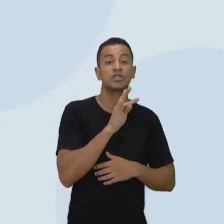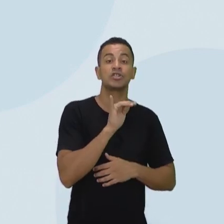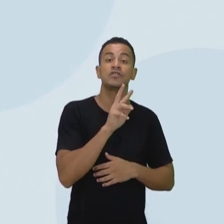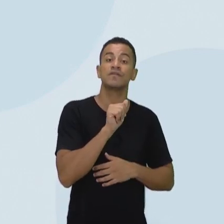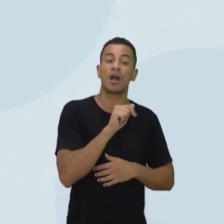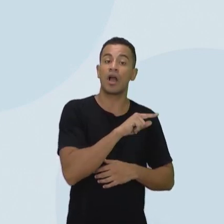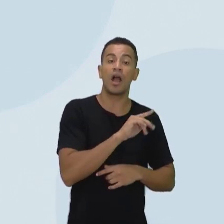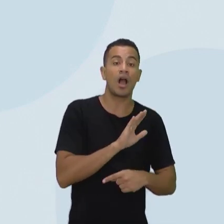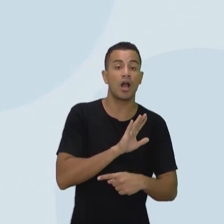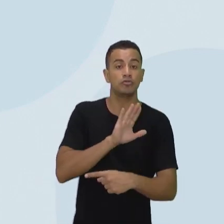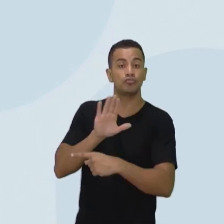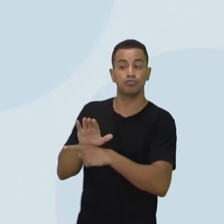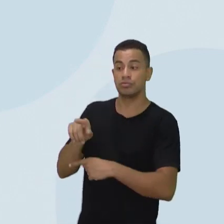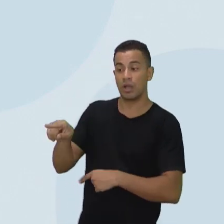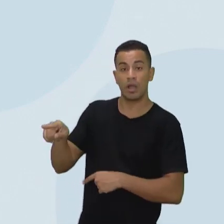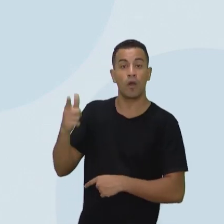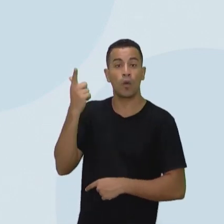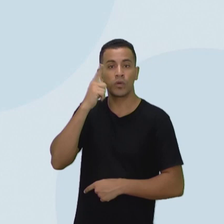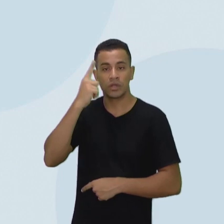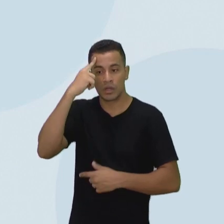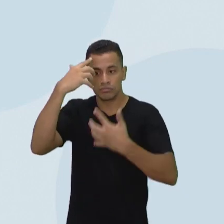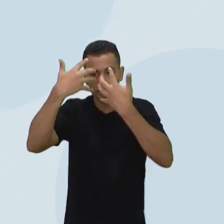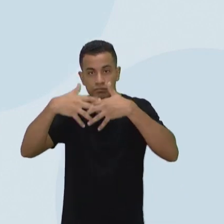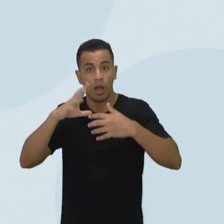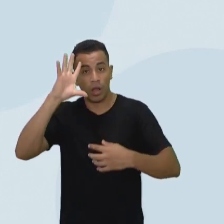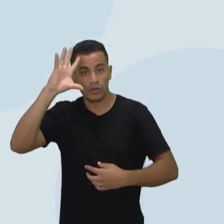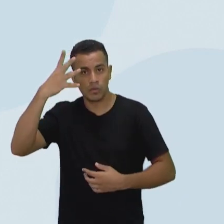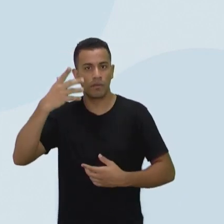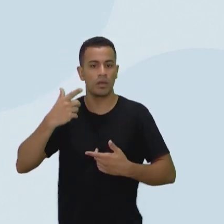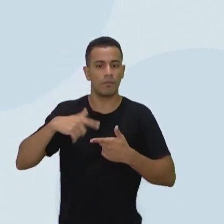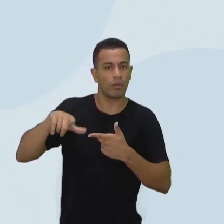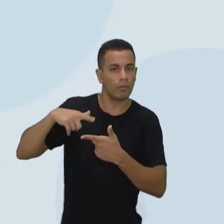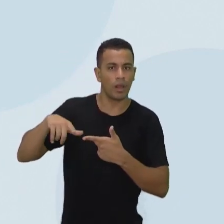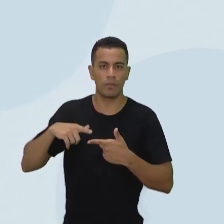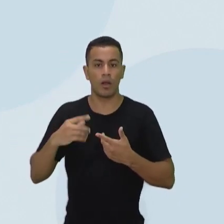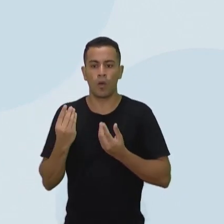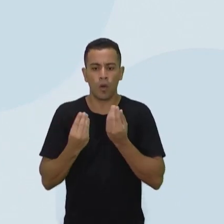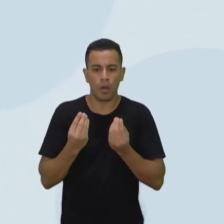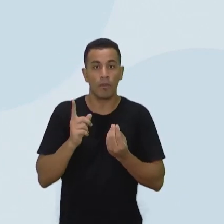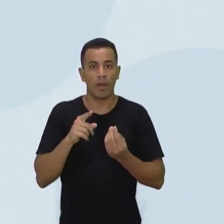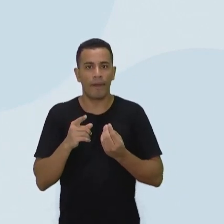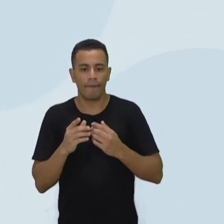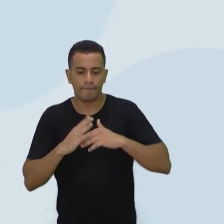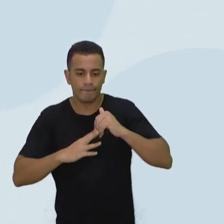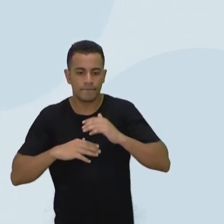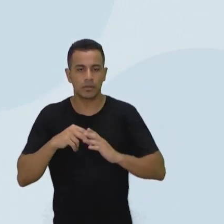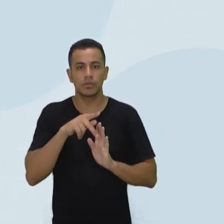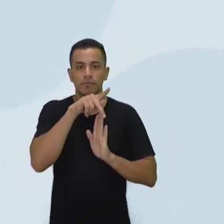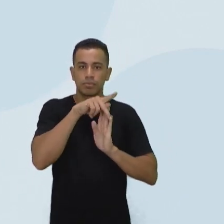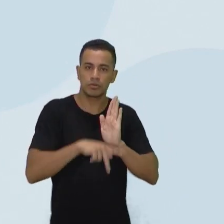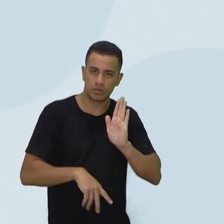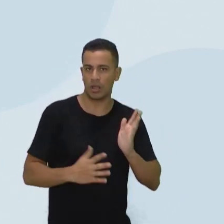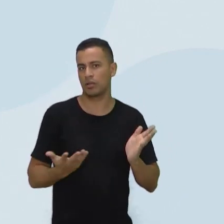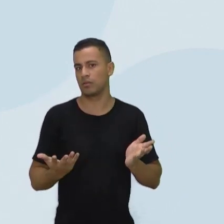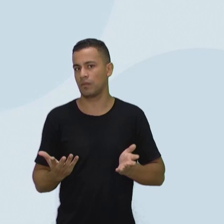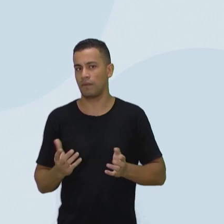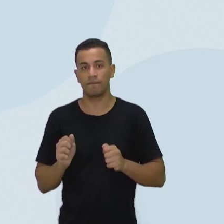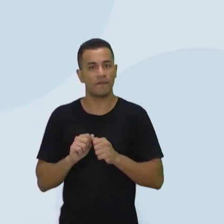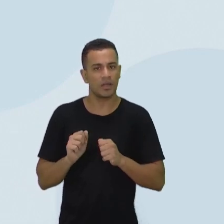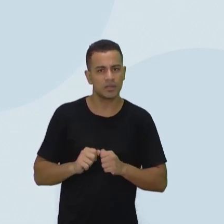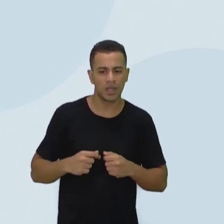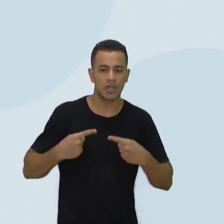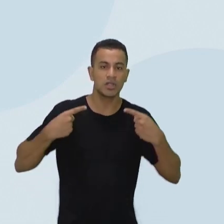melhora a capacidade de resolver os problemas por meio de projetos, por meio de desafios. Então, quando